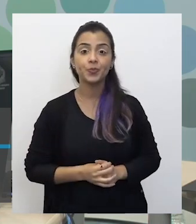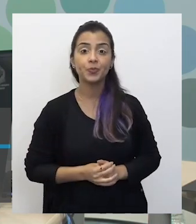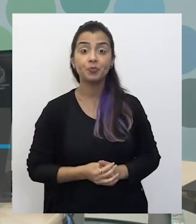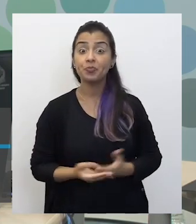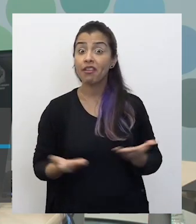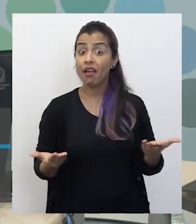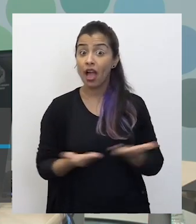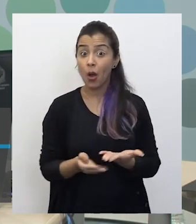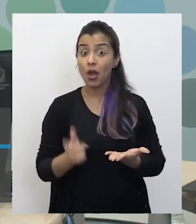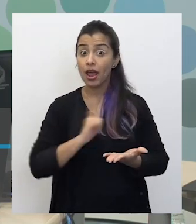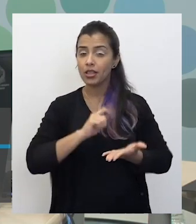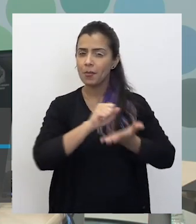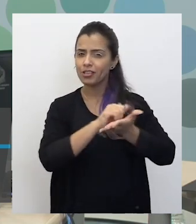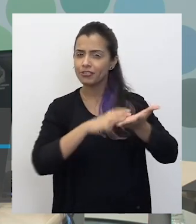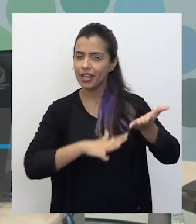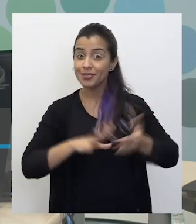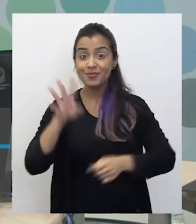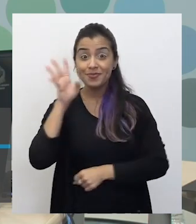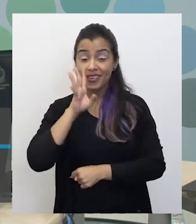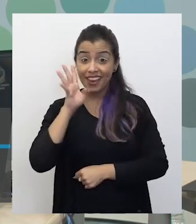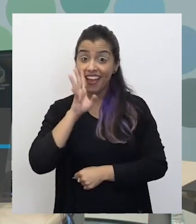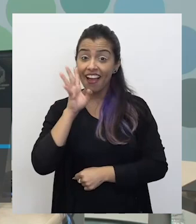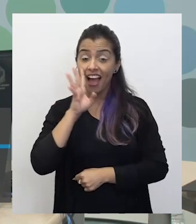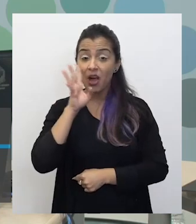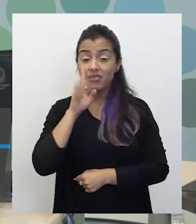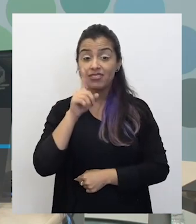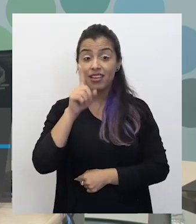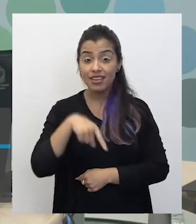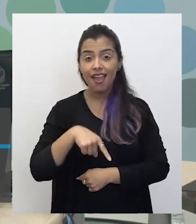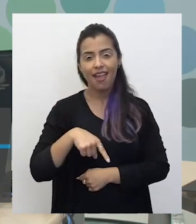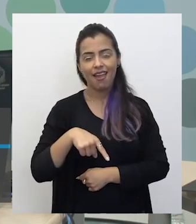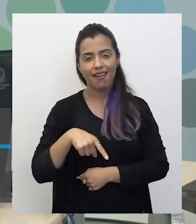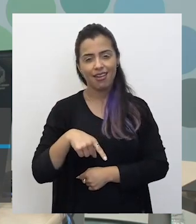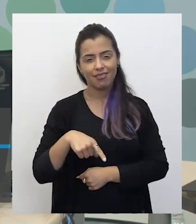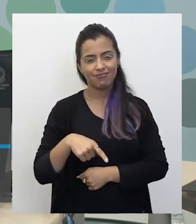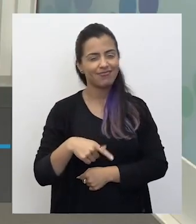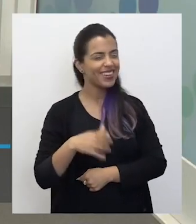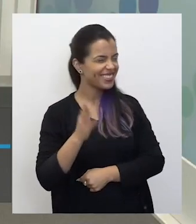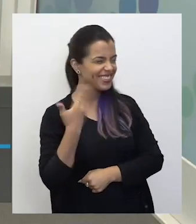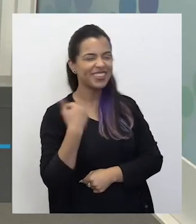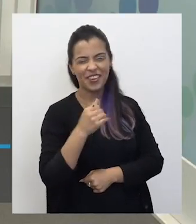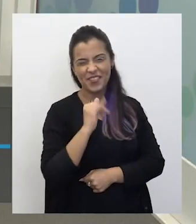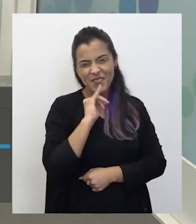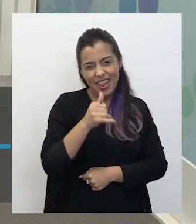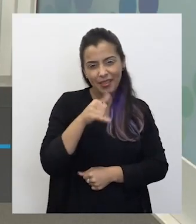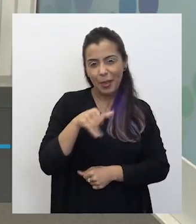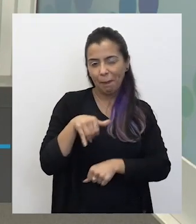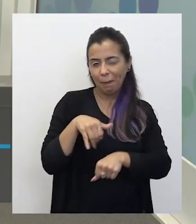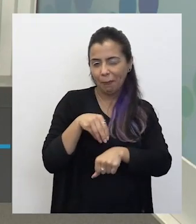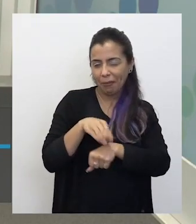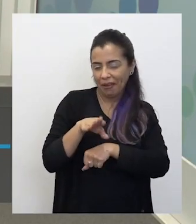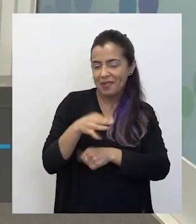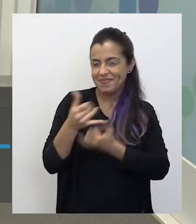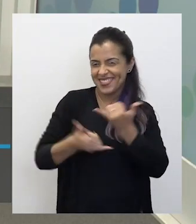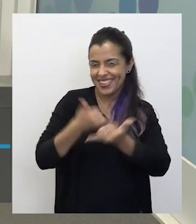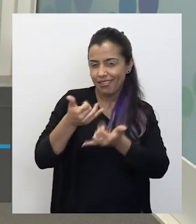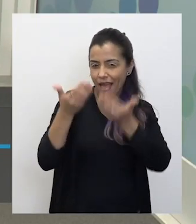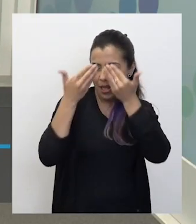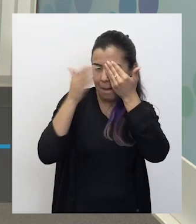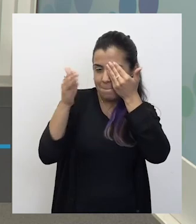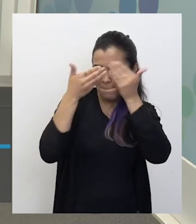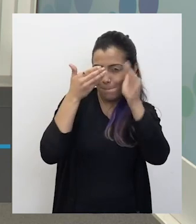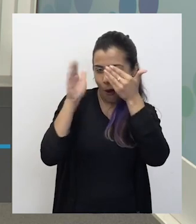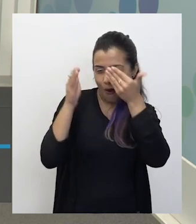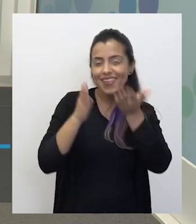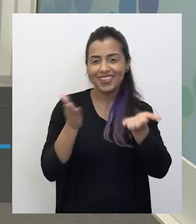ter um momento, uma atividade bem legal, que é inclusive a atividade que eu falei que a gente tinha um spoiler ali, né, professor? É, exatamente. Essa